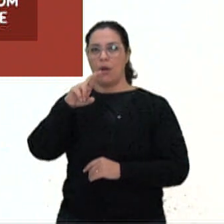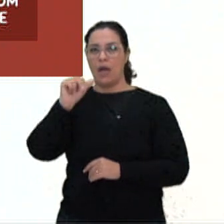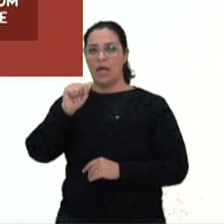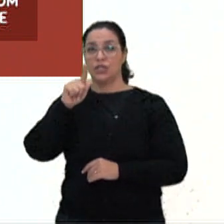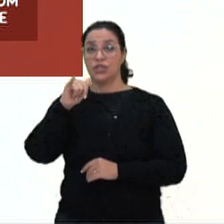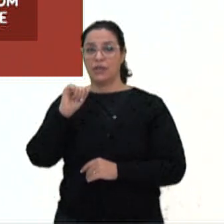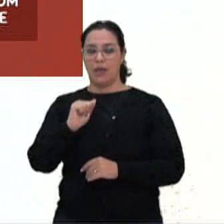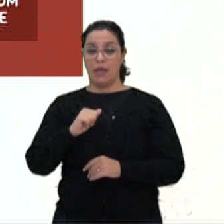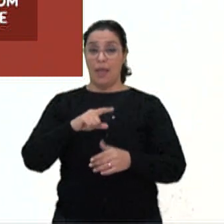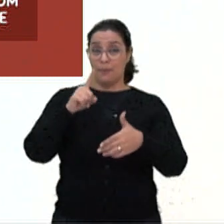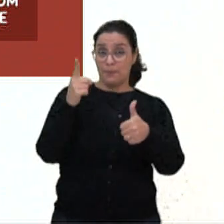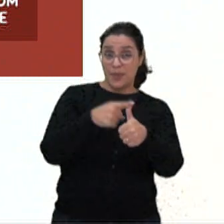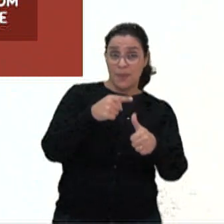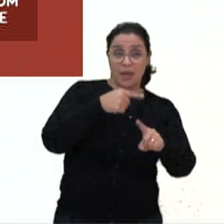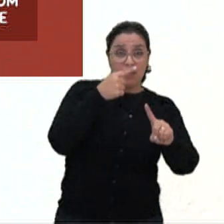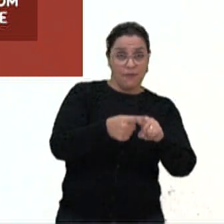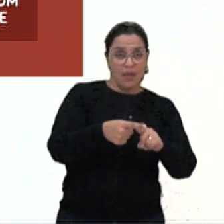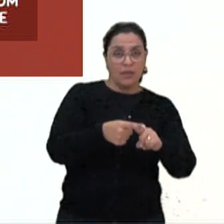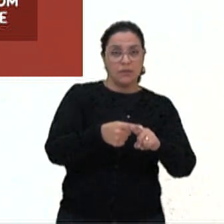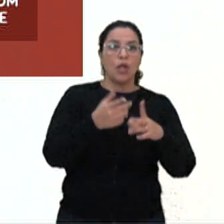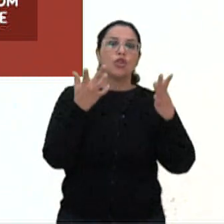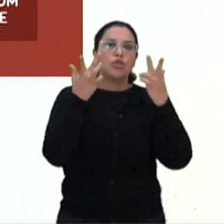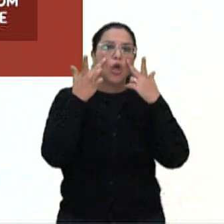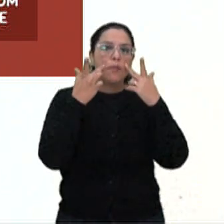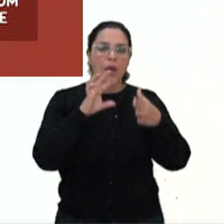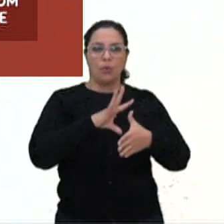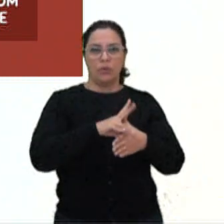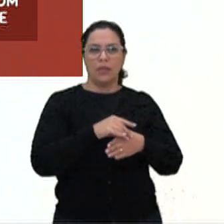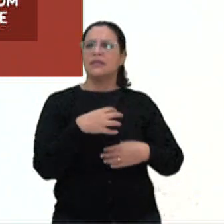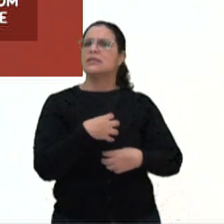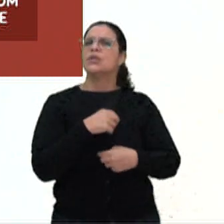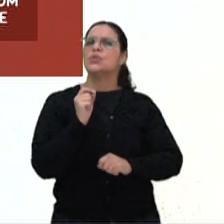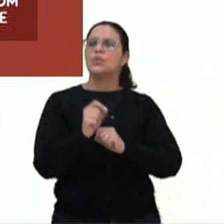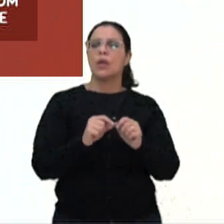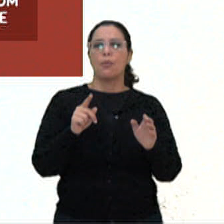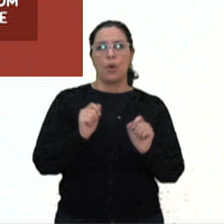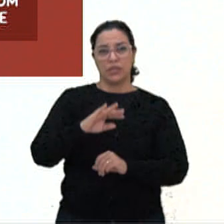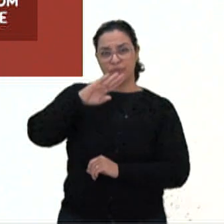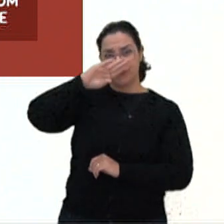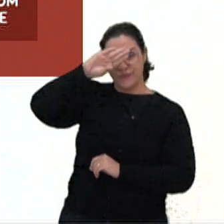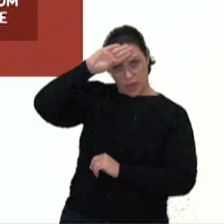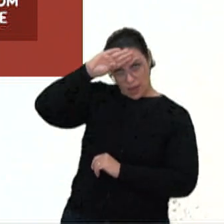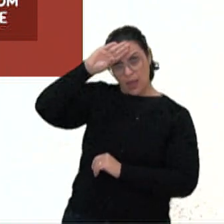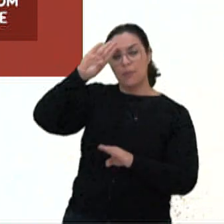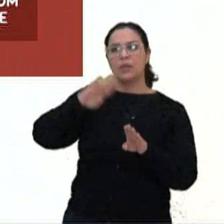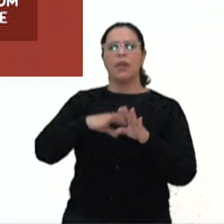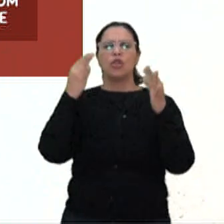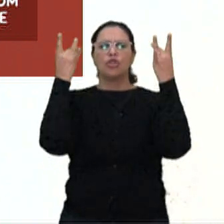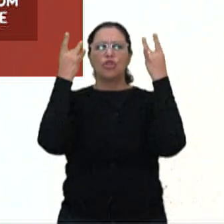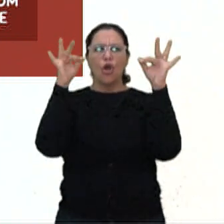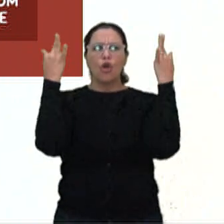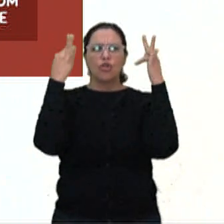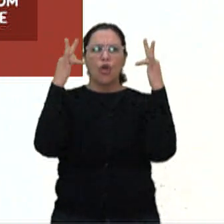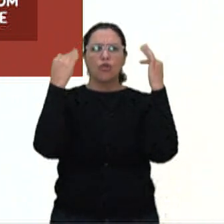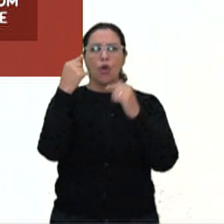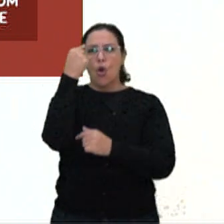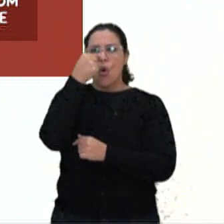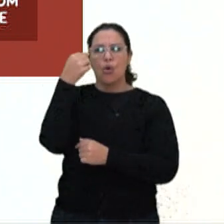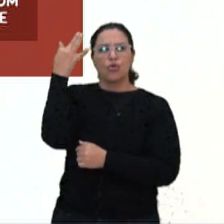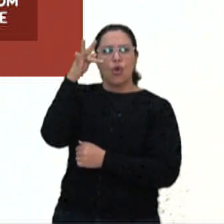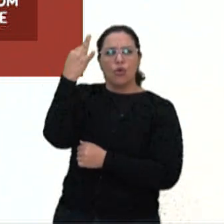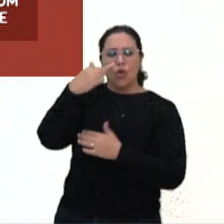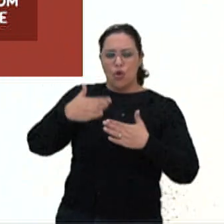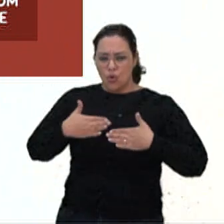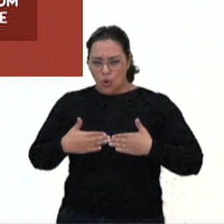pega a dengue pela primeira vez, no primeiro contágio. Quais são os sintomas? Pode ter aqui, ó, febre alta, dor de cabeça, no fundo dos olhos, dor